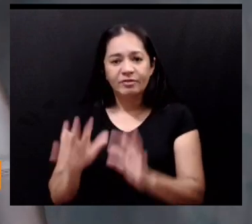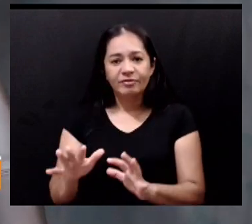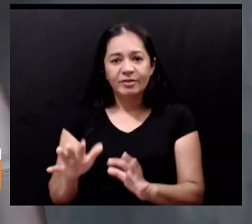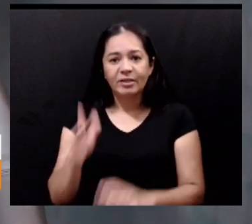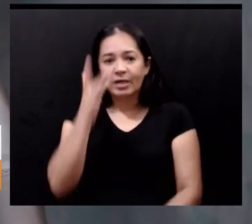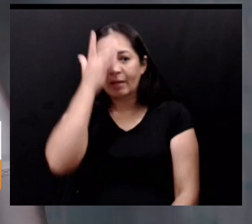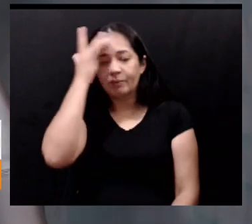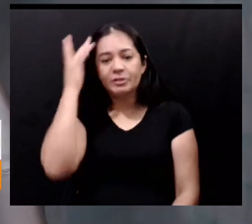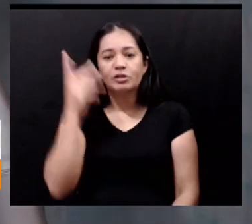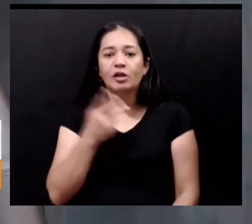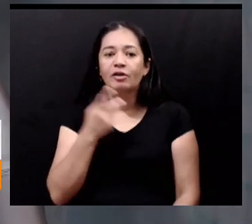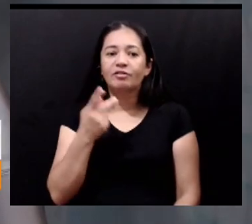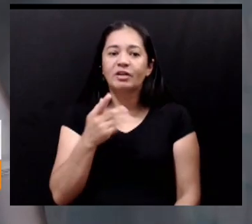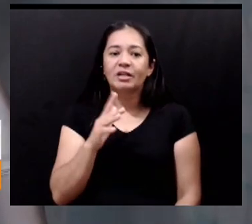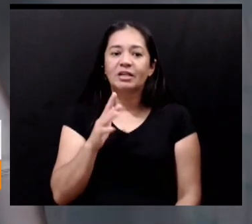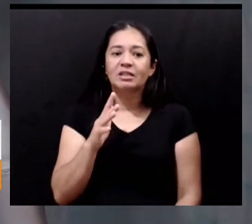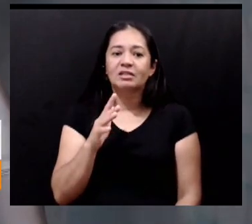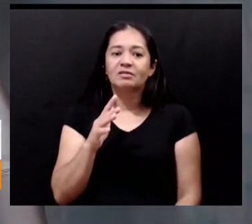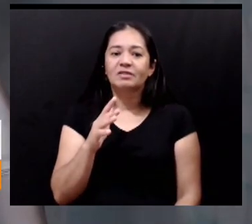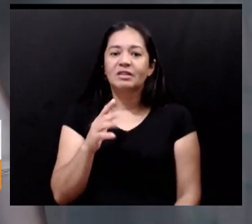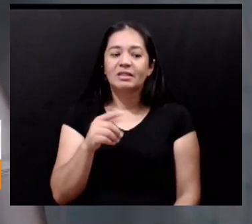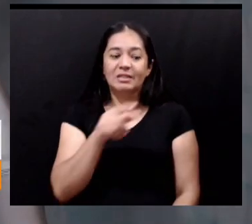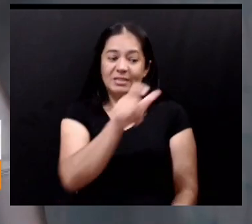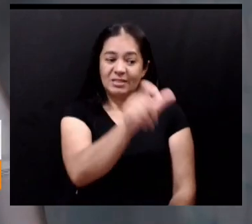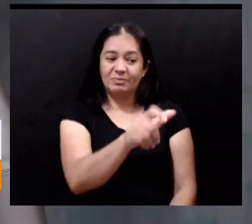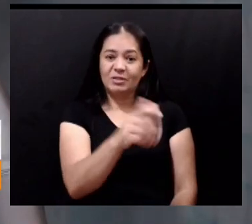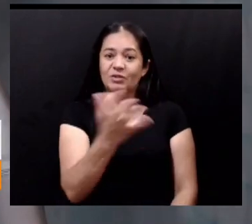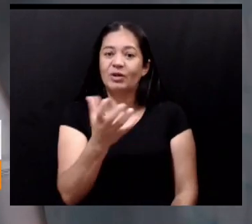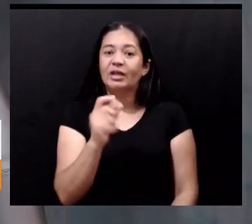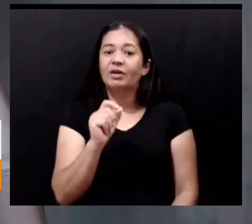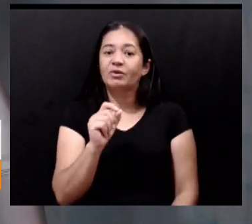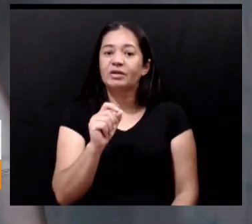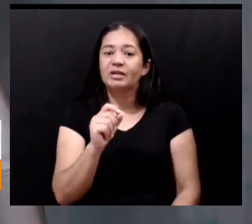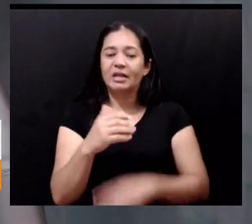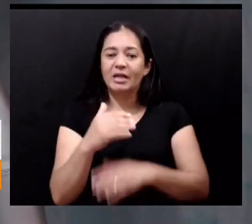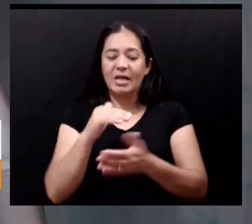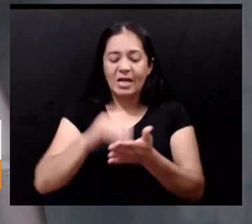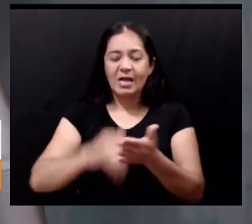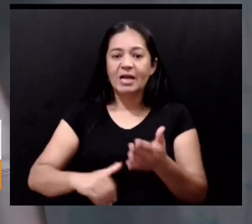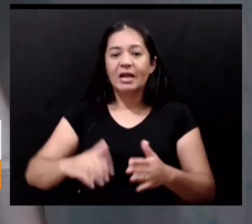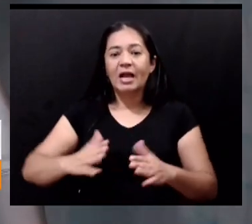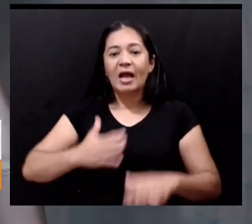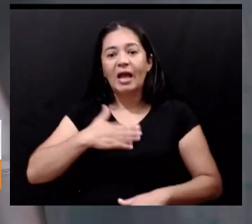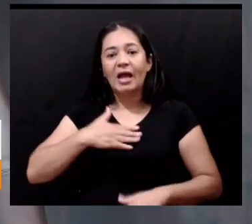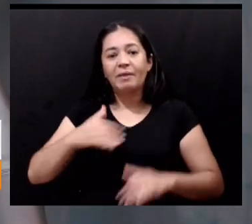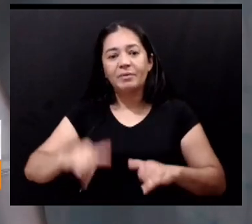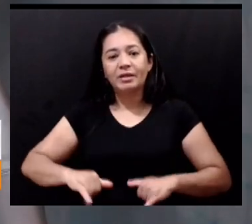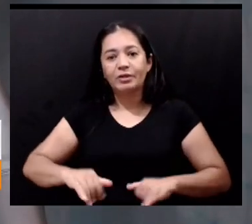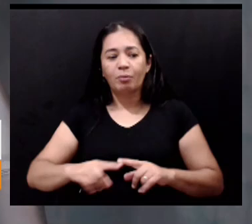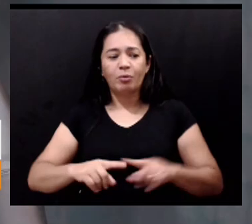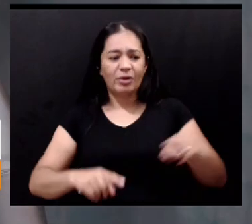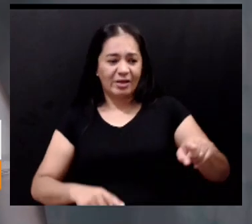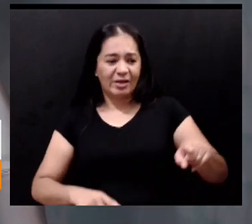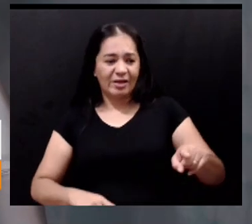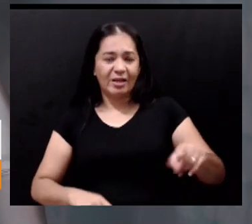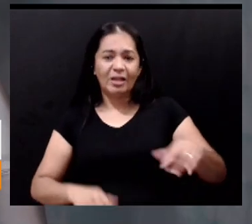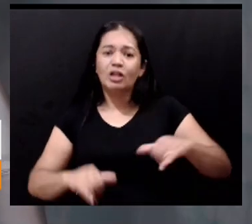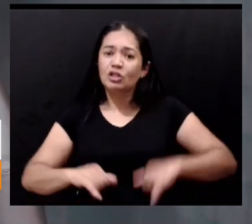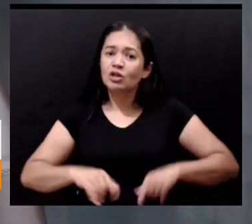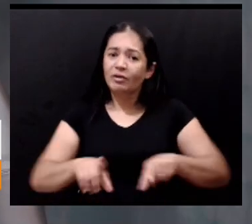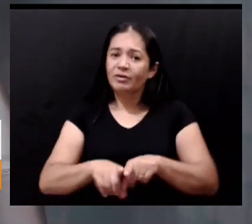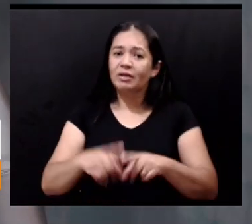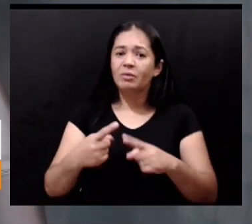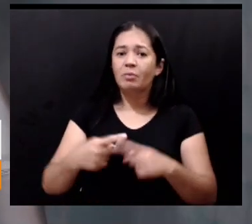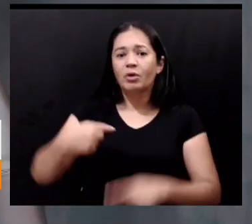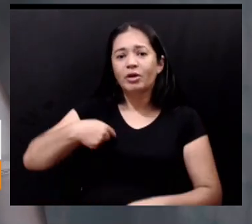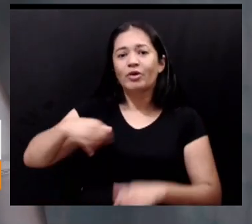está querendo me arrancar a dor, porque para ela talvez seja muito difícil também me ver sofrendo, me ver doída. É